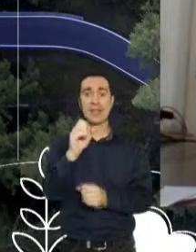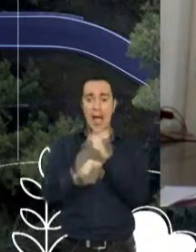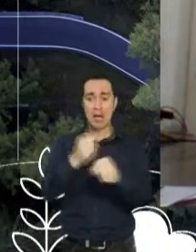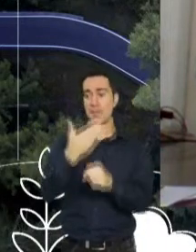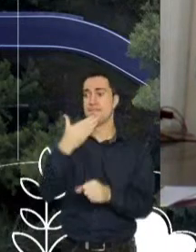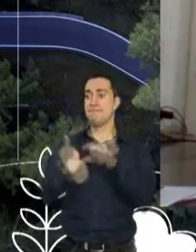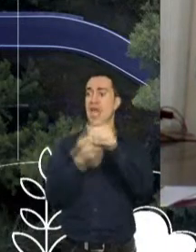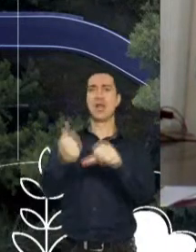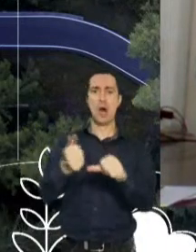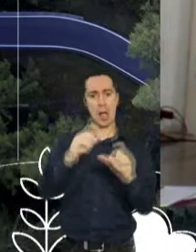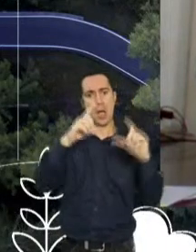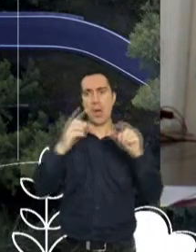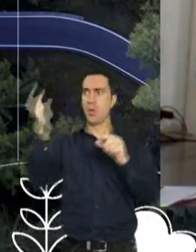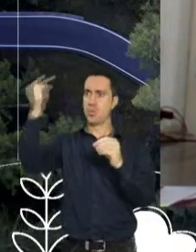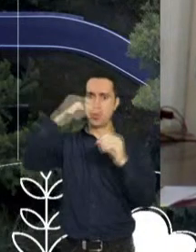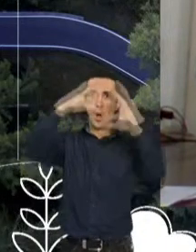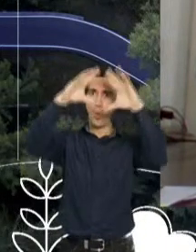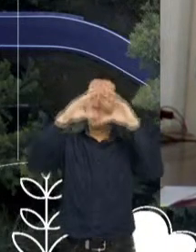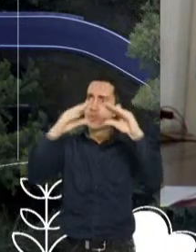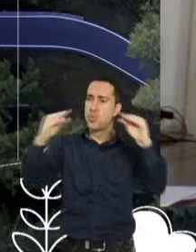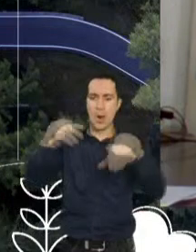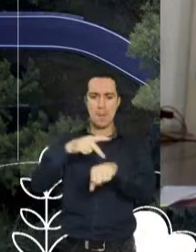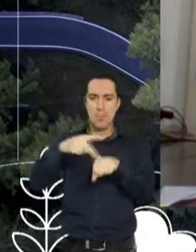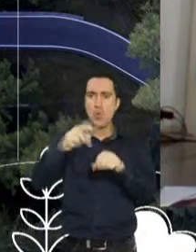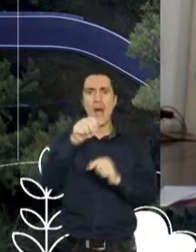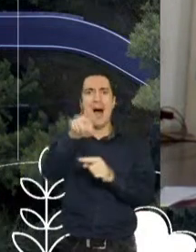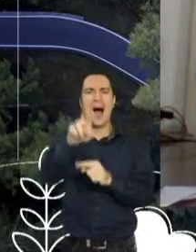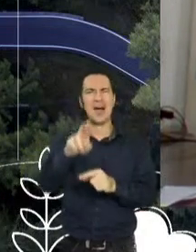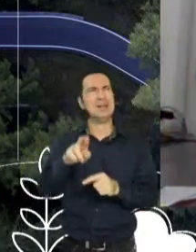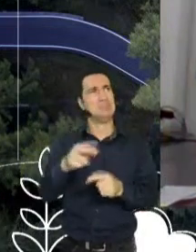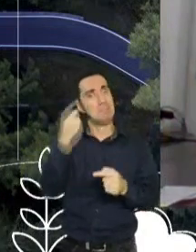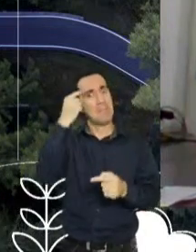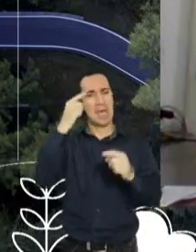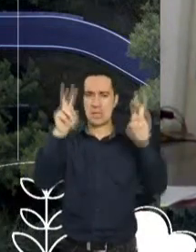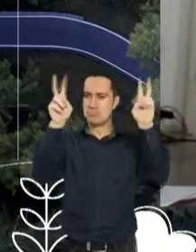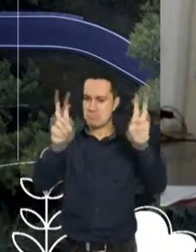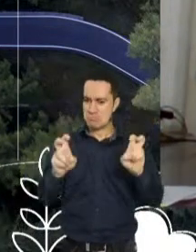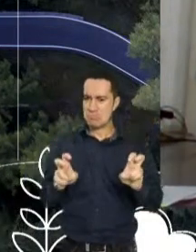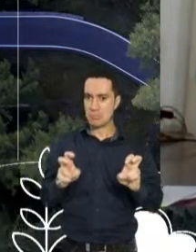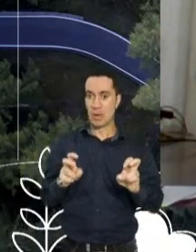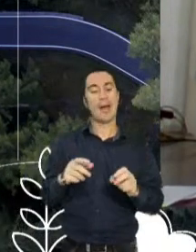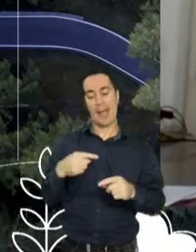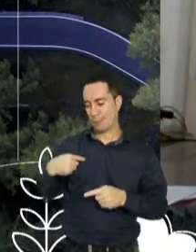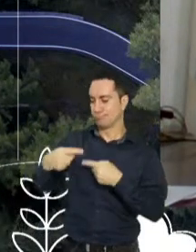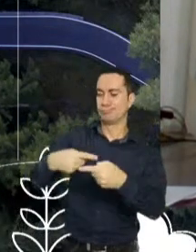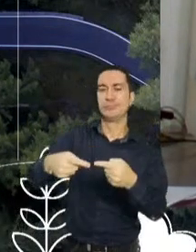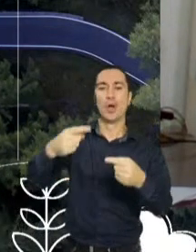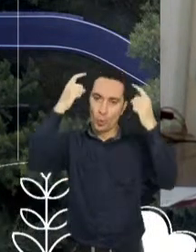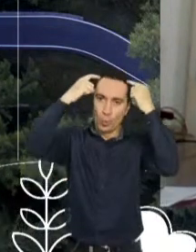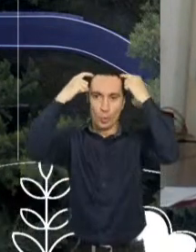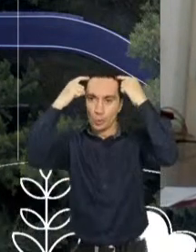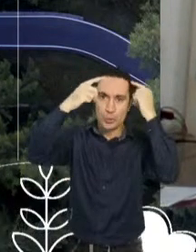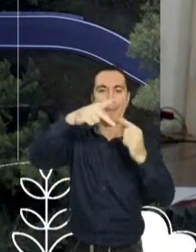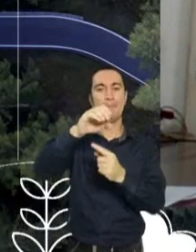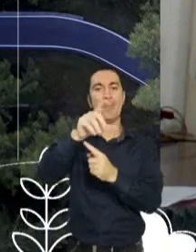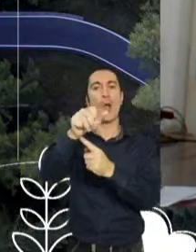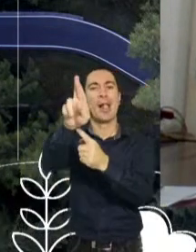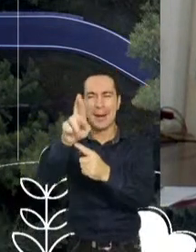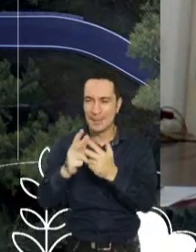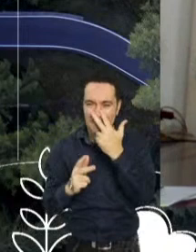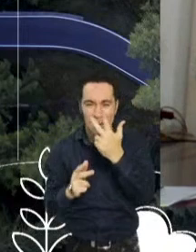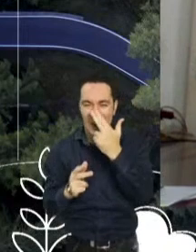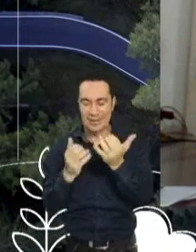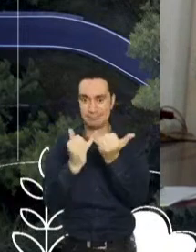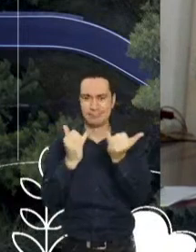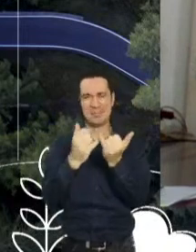começa a estabilizar os gases de efeito estufa e o primeiro ser vivo beneficiado é o urso polar, né? Então as pessoas não se